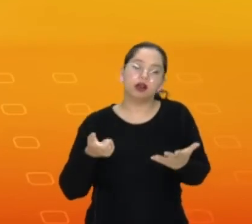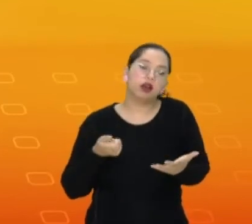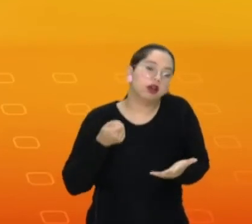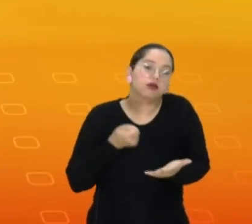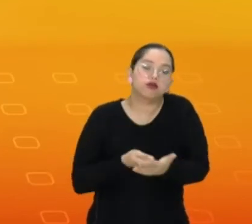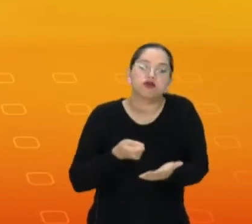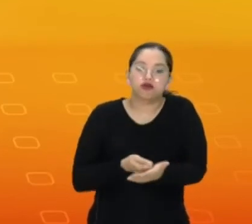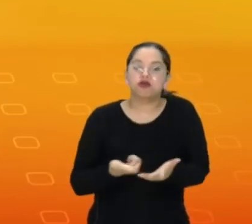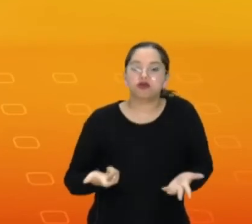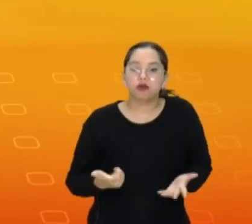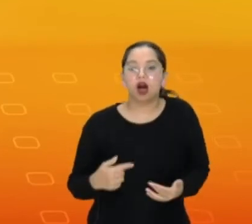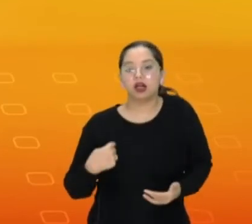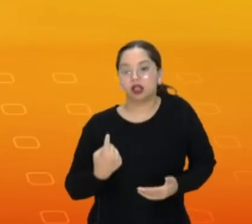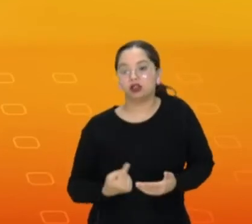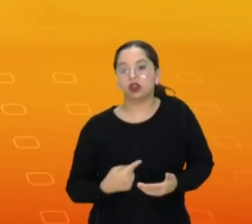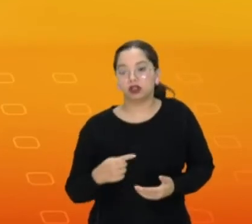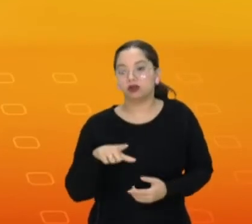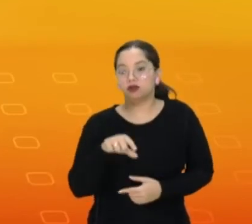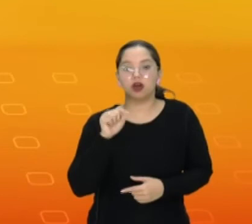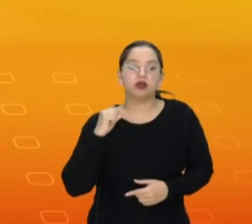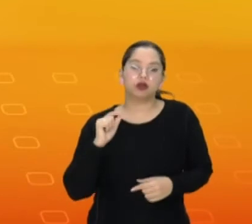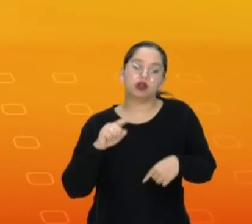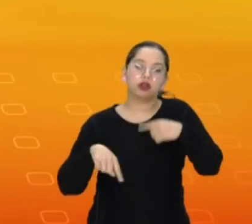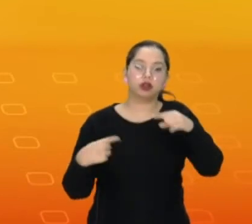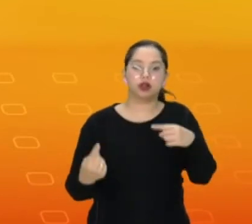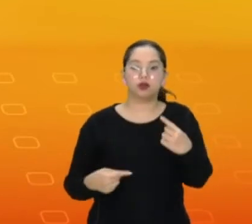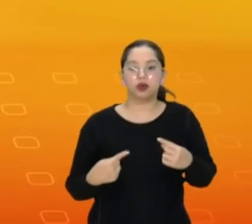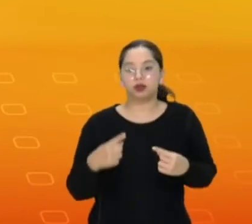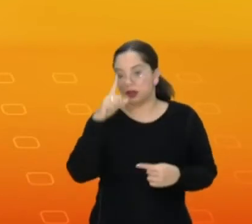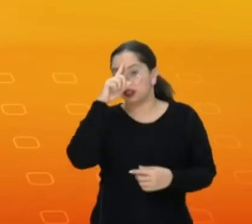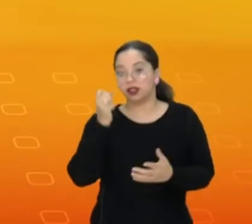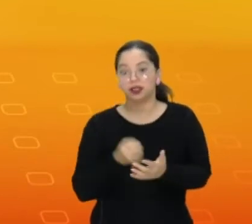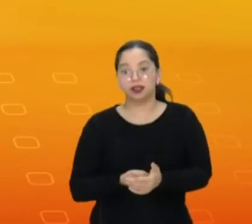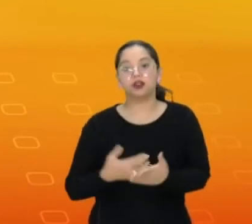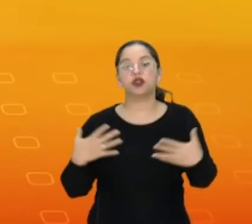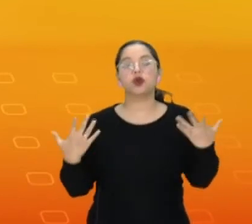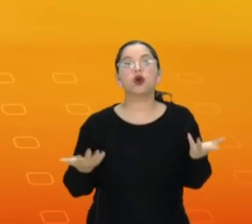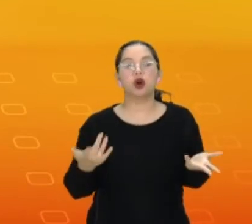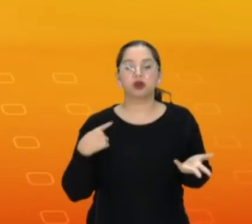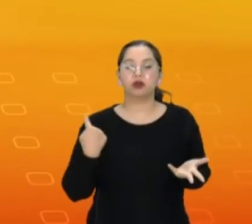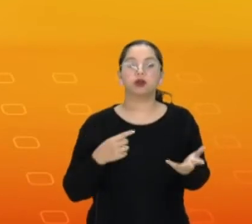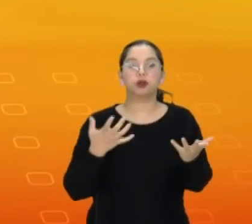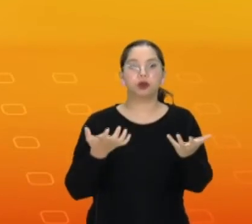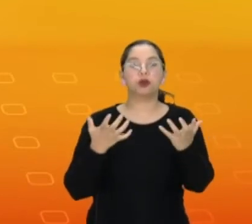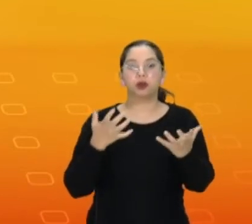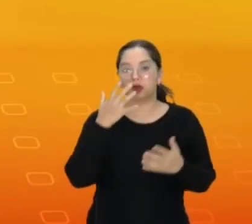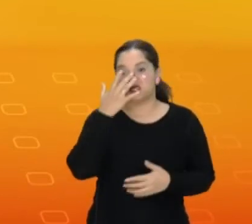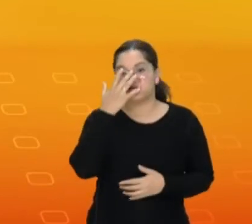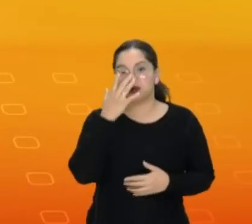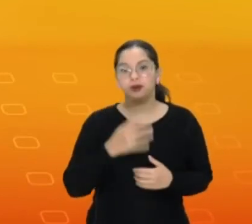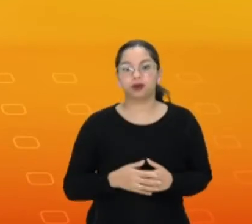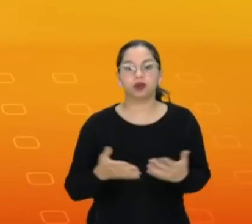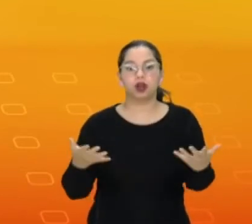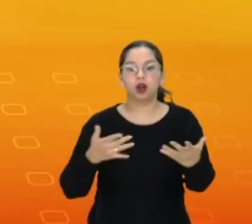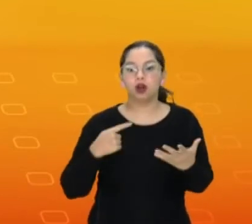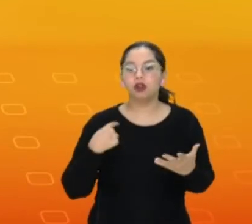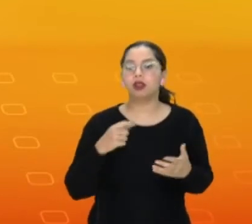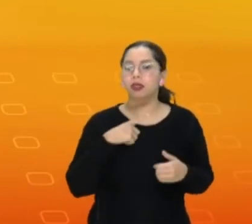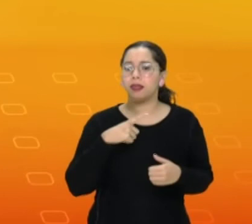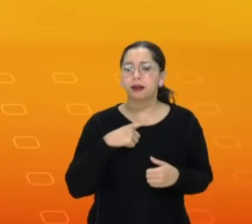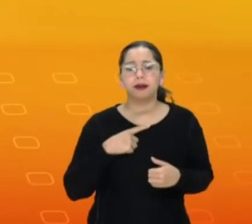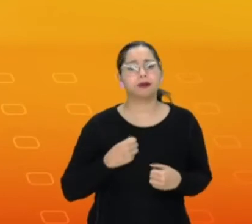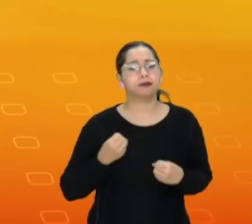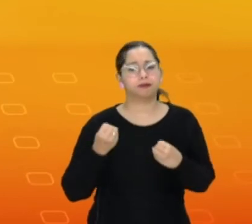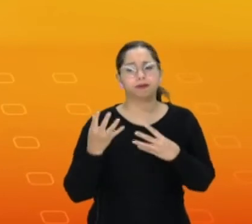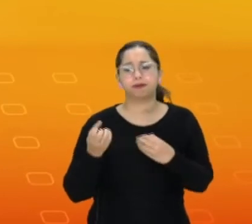forte público e aí tem várias opções marcadas para se decidir a gente tá falando que hoje já tem oferta e vários Marketplace